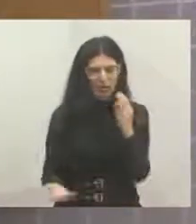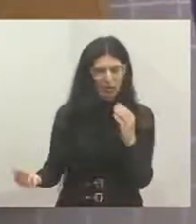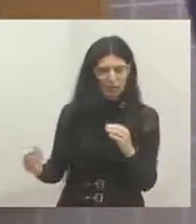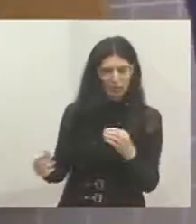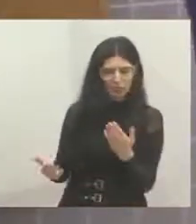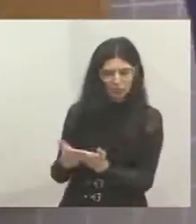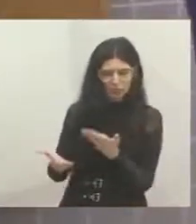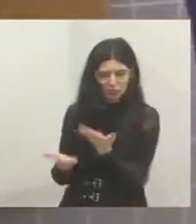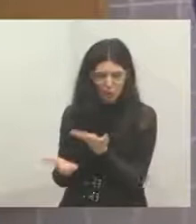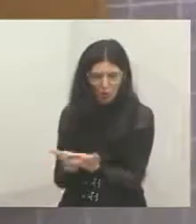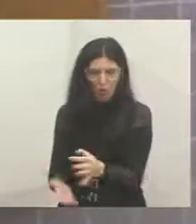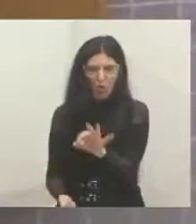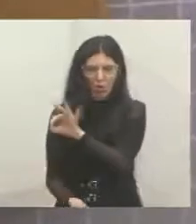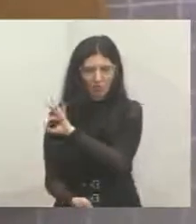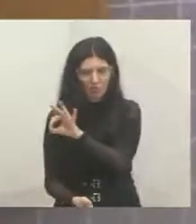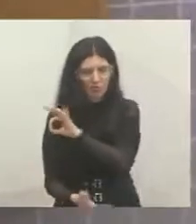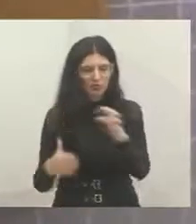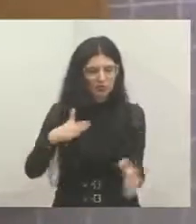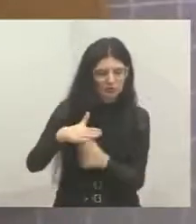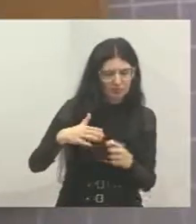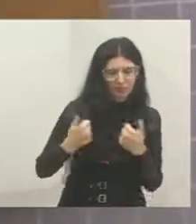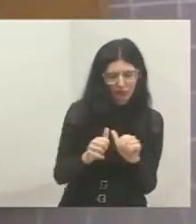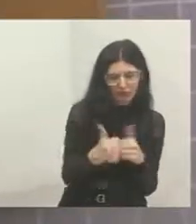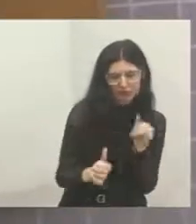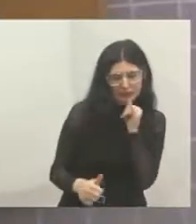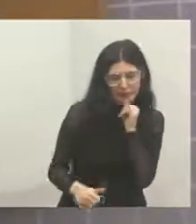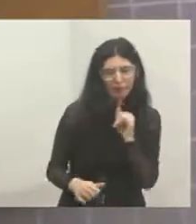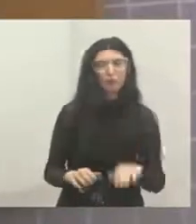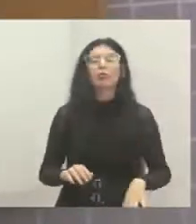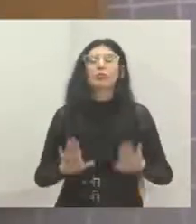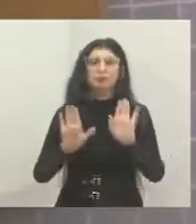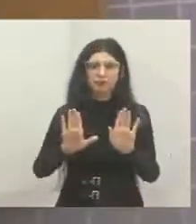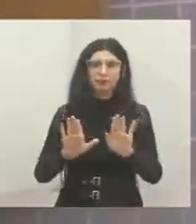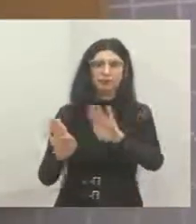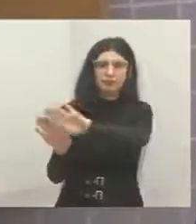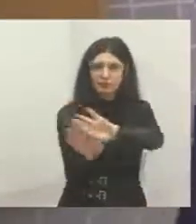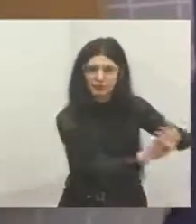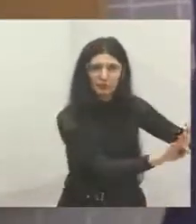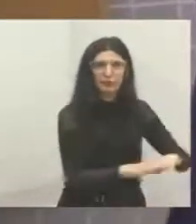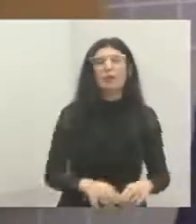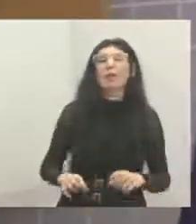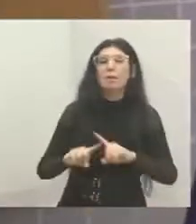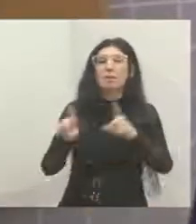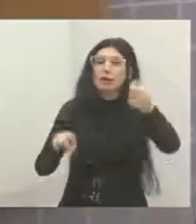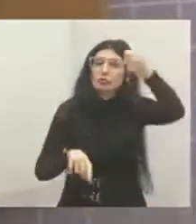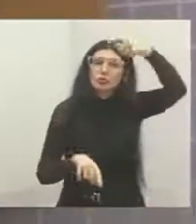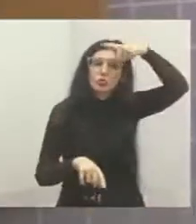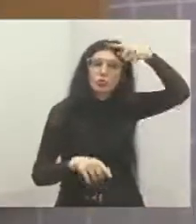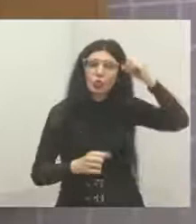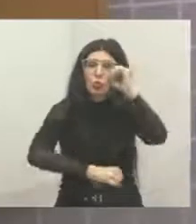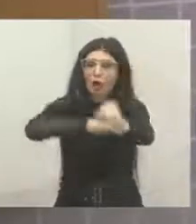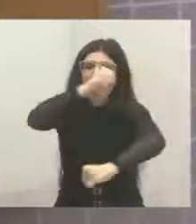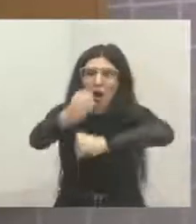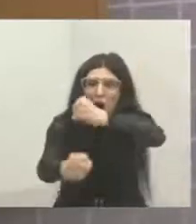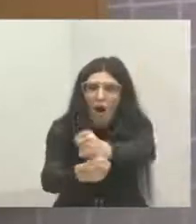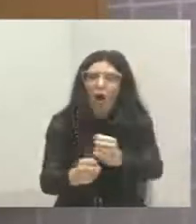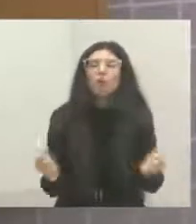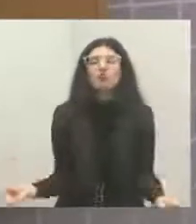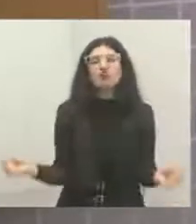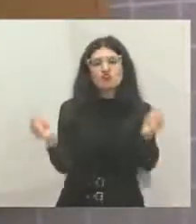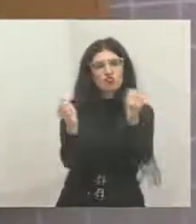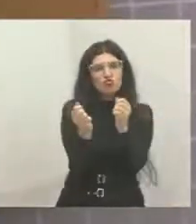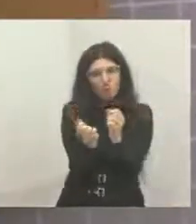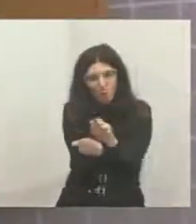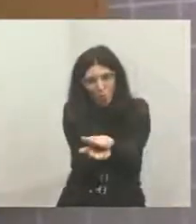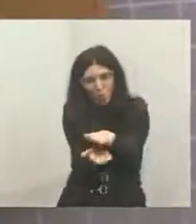por aplicação na educação, na cultura para o ano que vem. Só que pode ser que ocorra, né, empresas, mesmo na pandemia, que ela